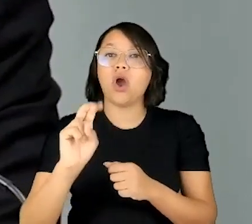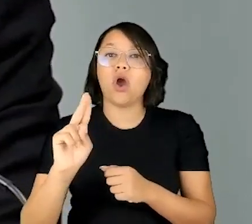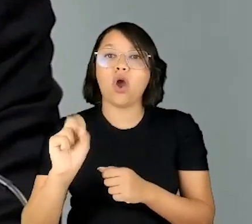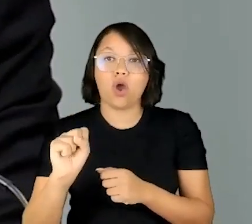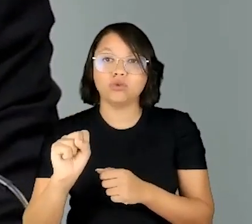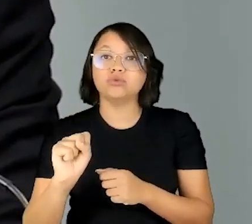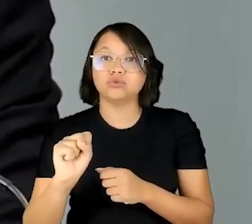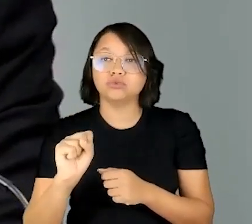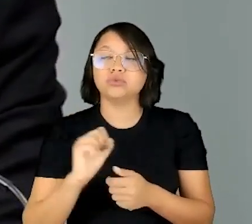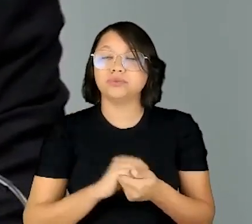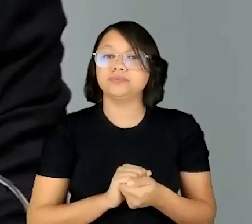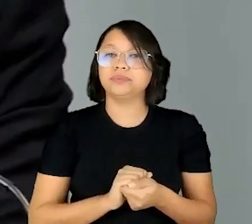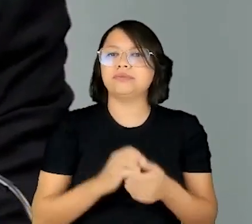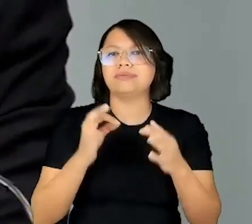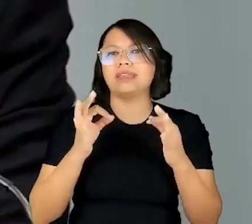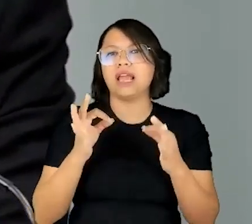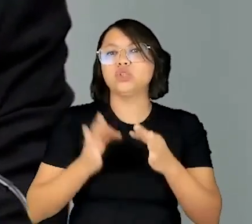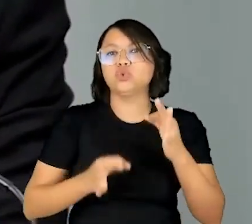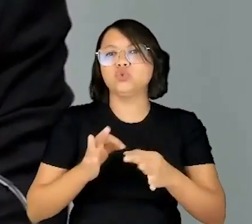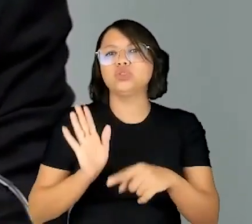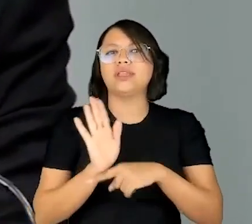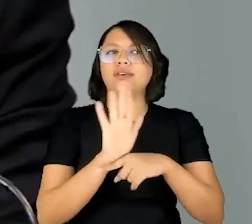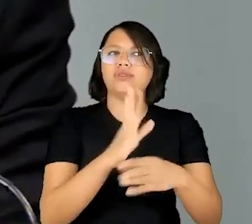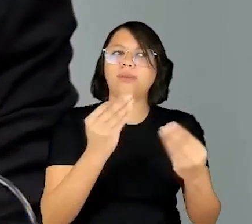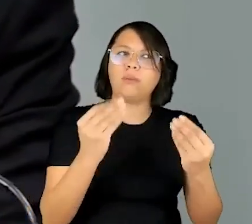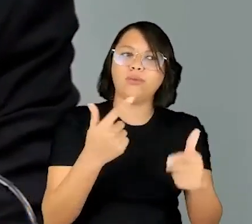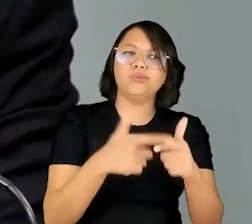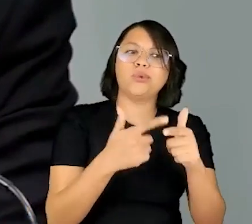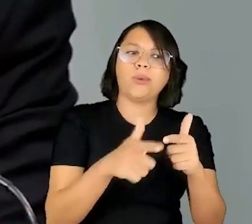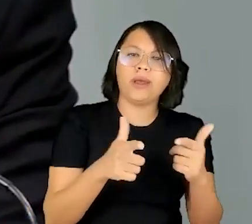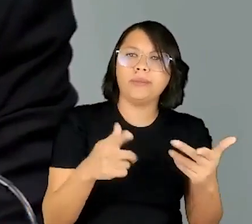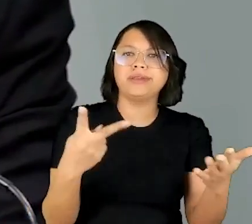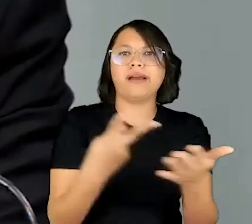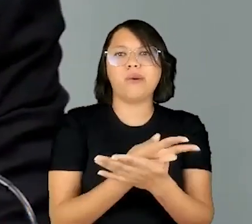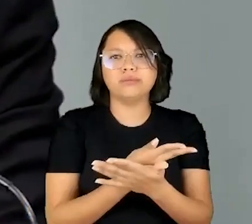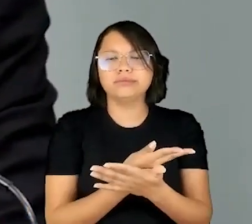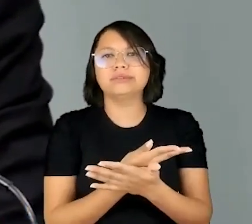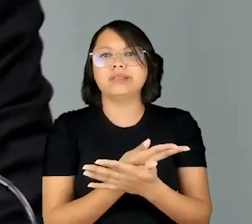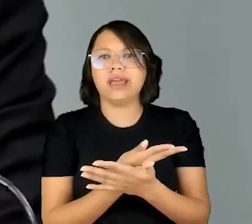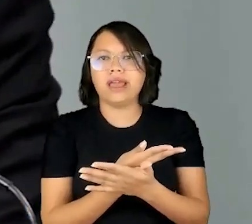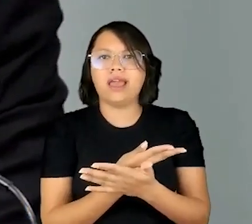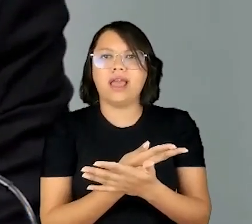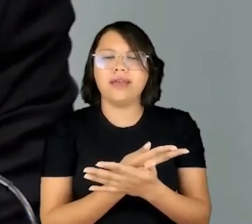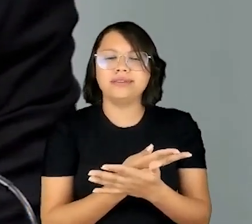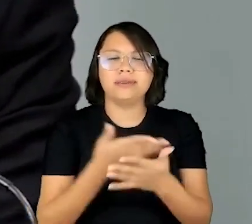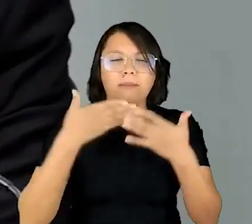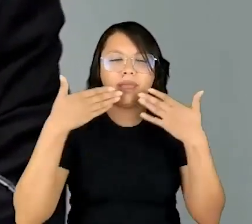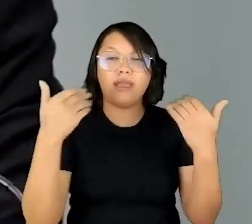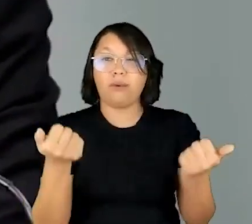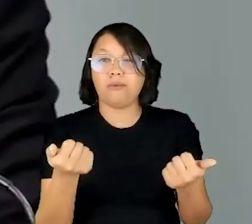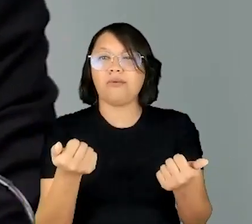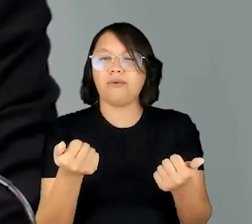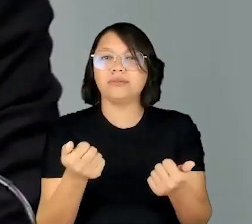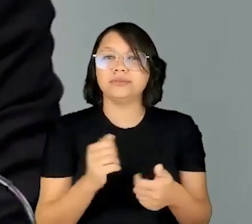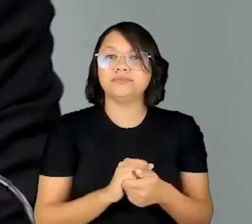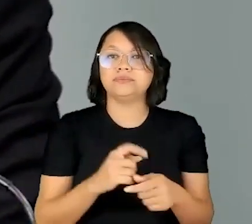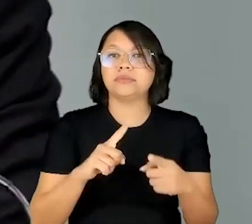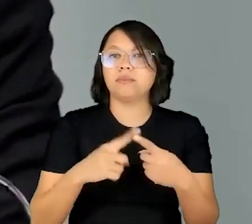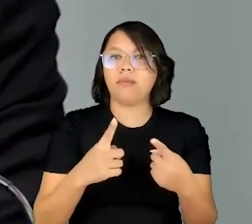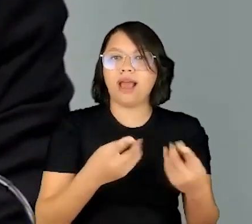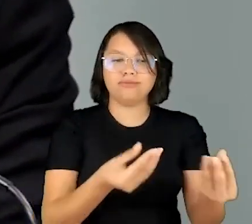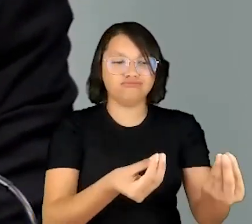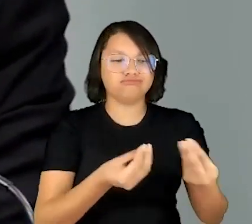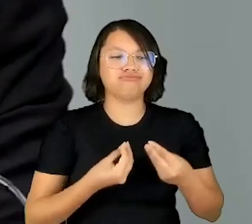e certamente a Justiça tem ajudado muito a avançar melhorias, lapidar o SUS, mas ele é algo que nos traz bastante